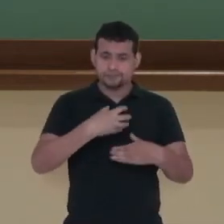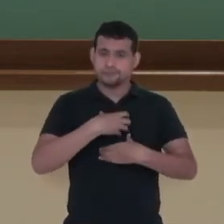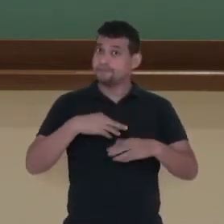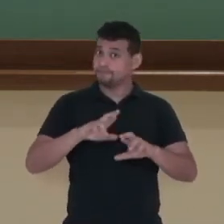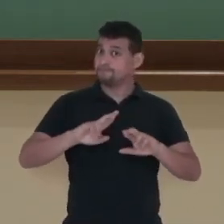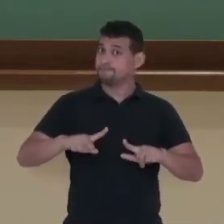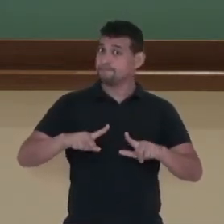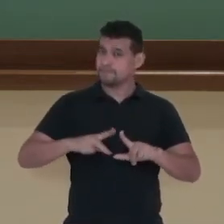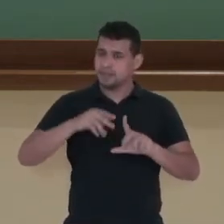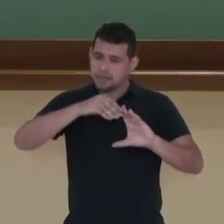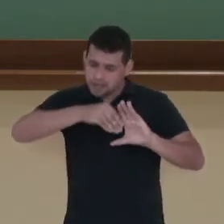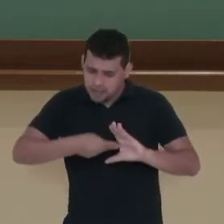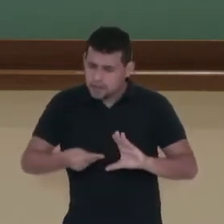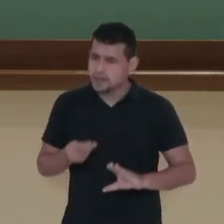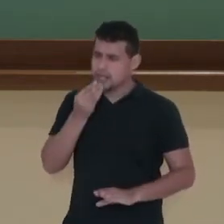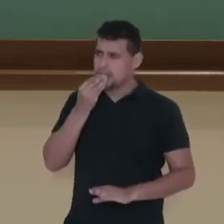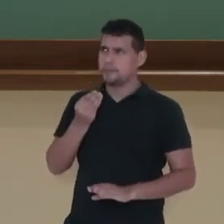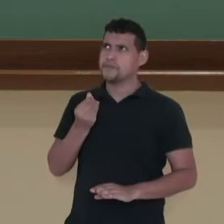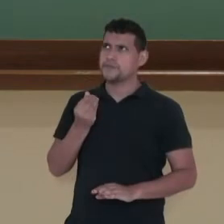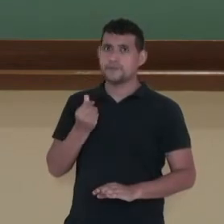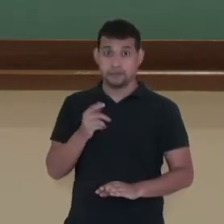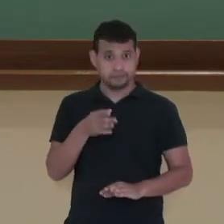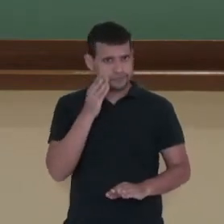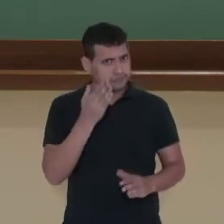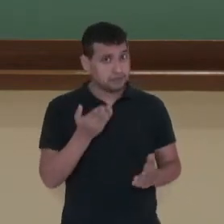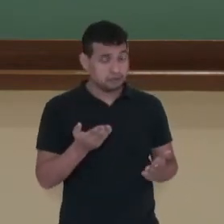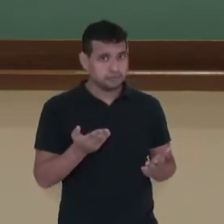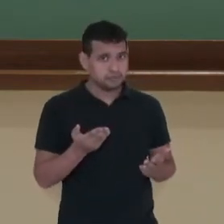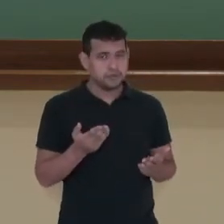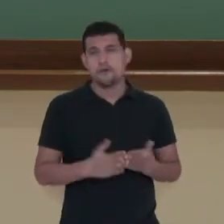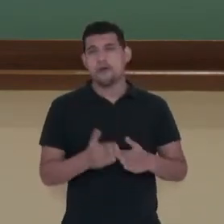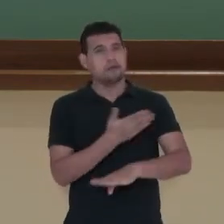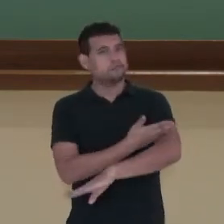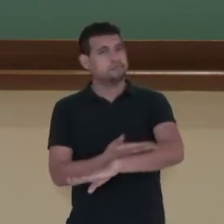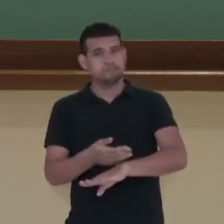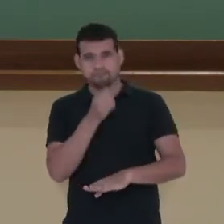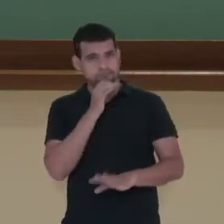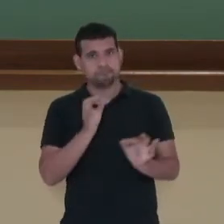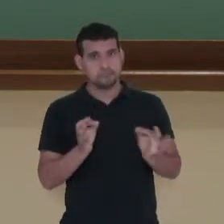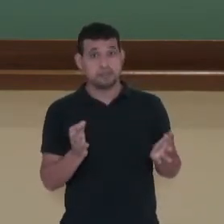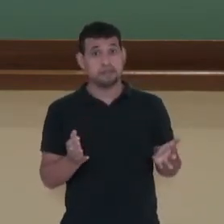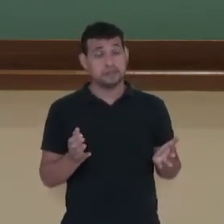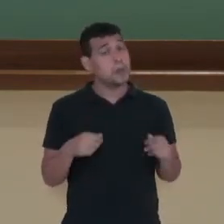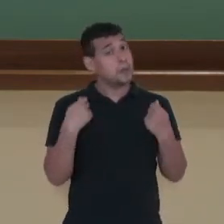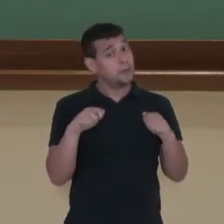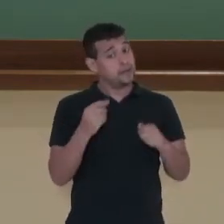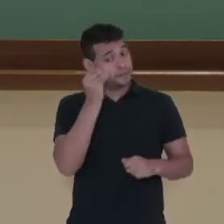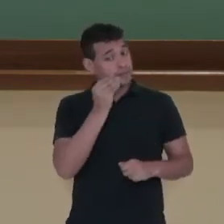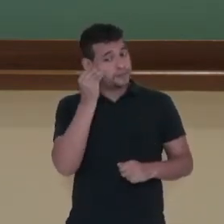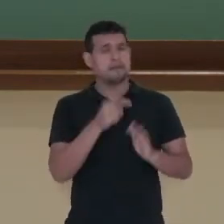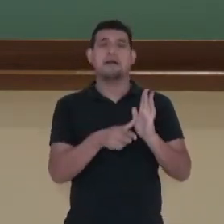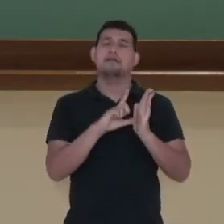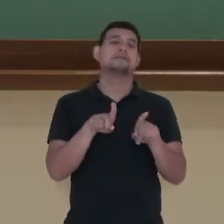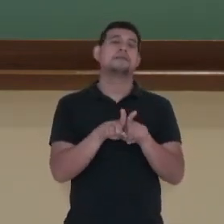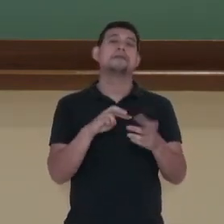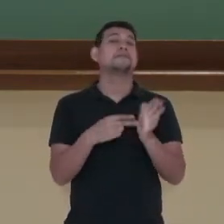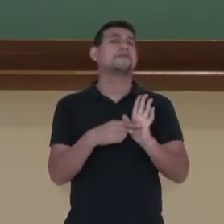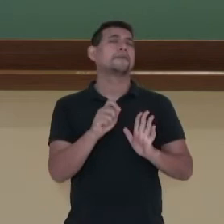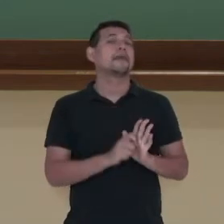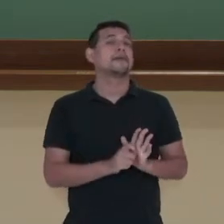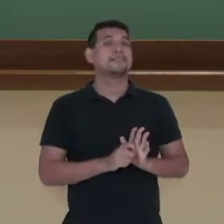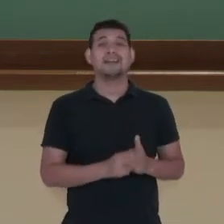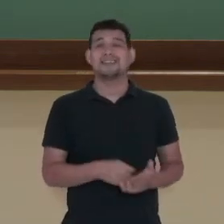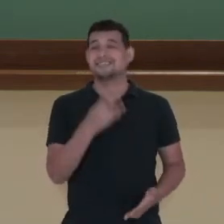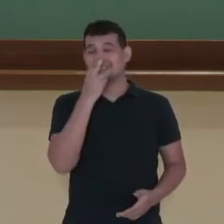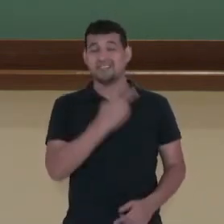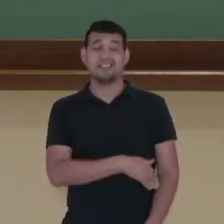forma diferente do que você está acostumado a ver? Então é um